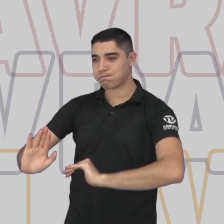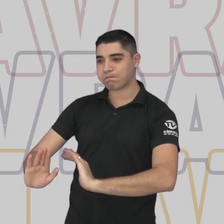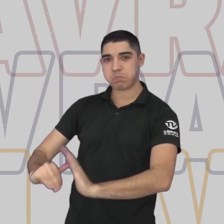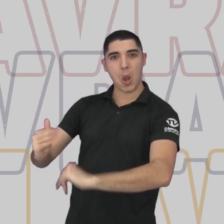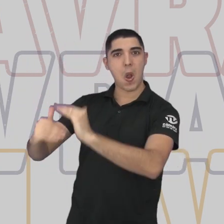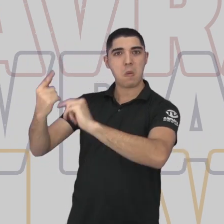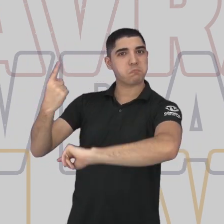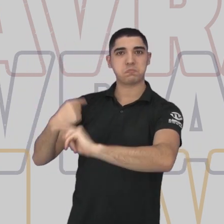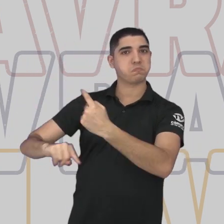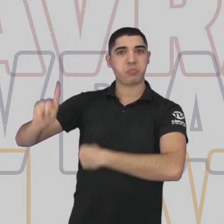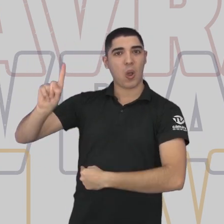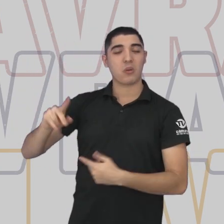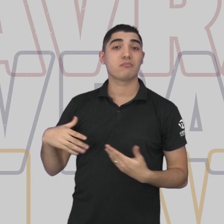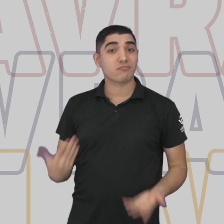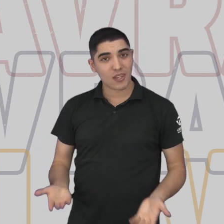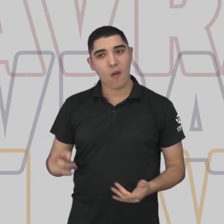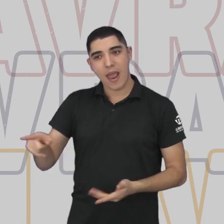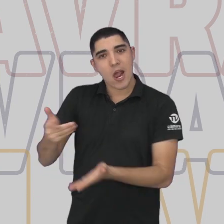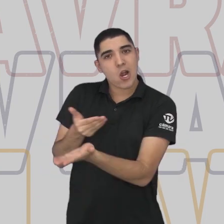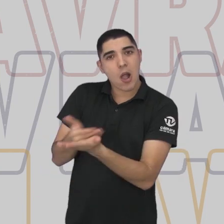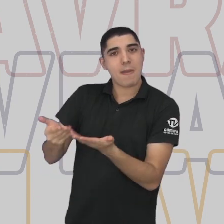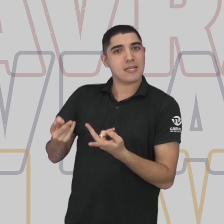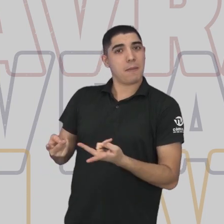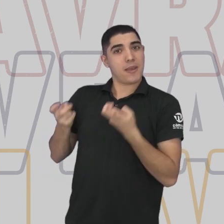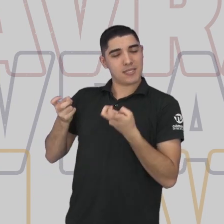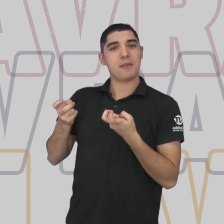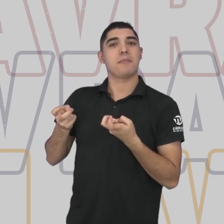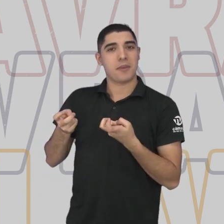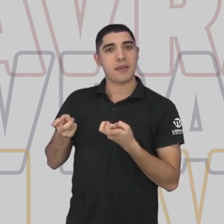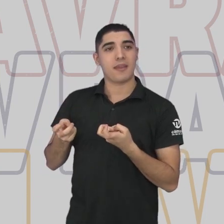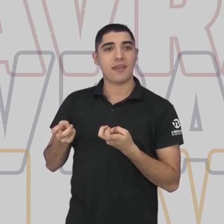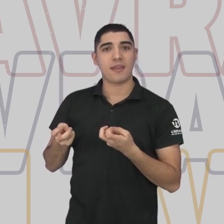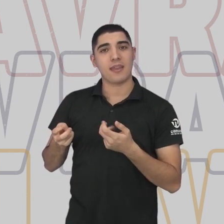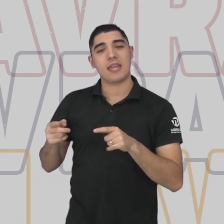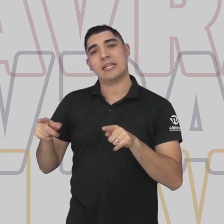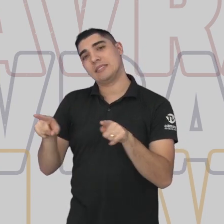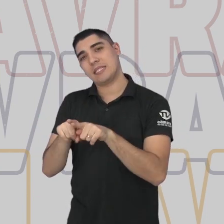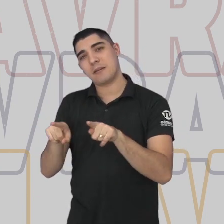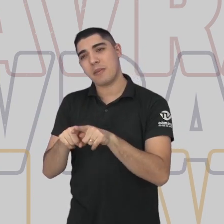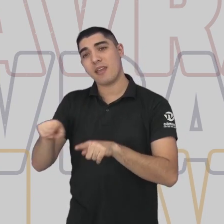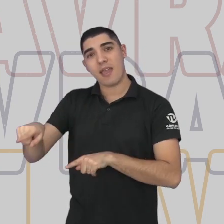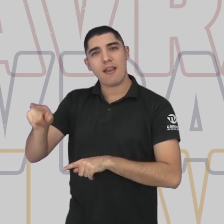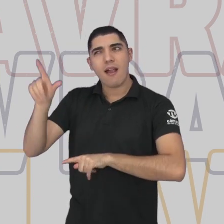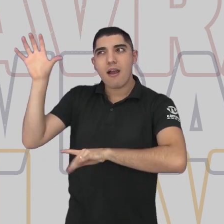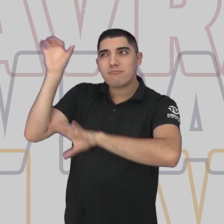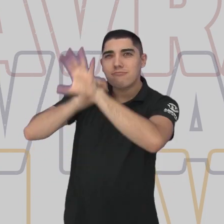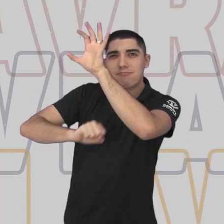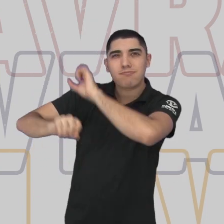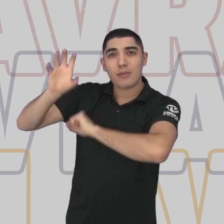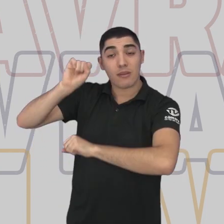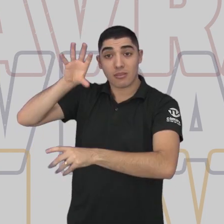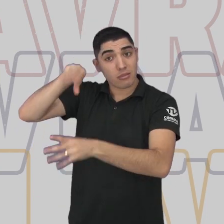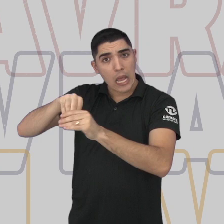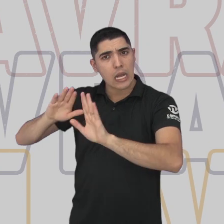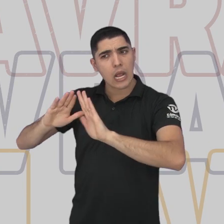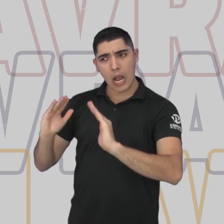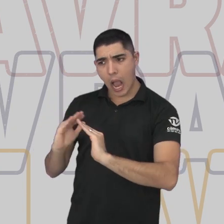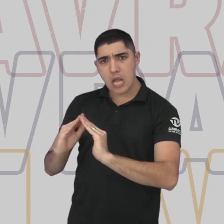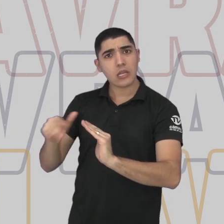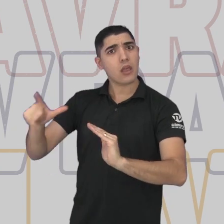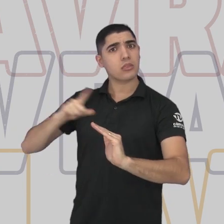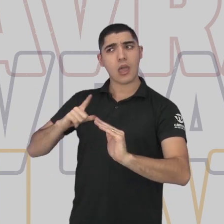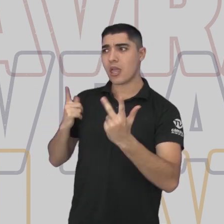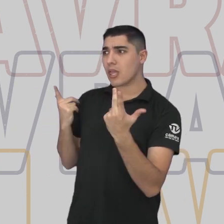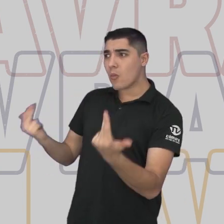né? Então, ela acaba olhando aquilo e ela acaba até mesmo identificando, às vezes, na casa dela,